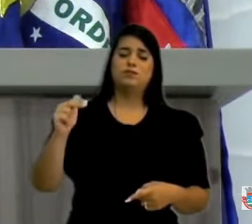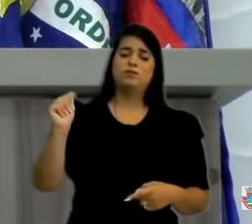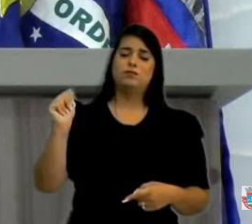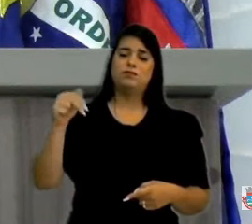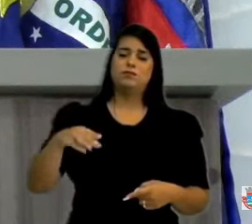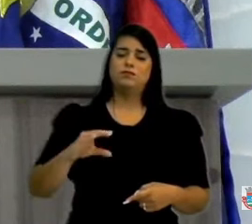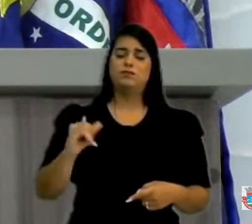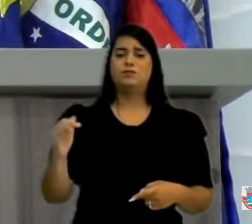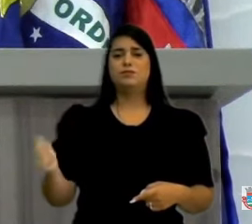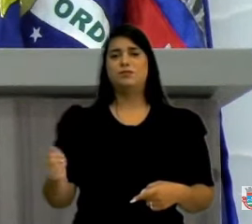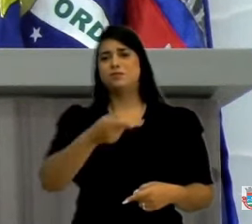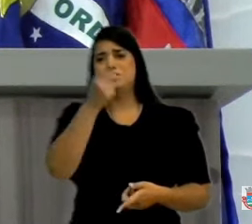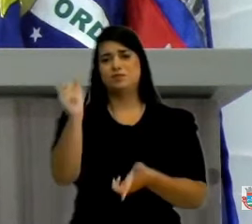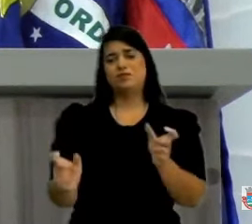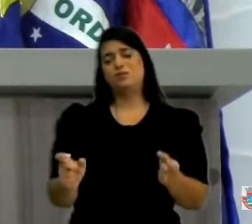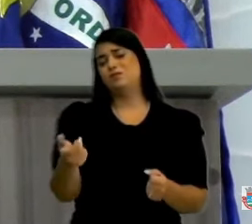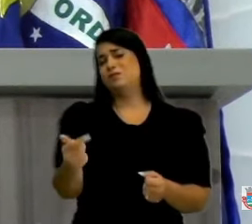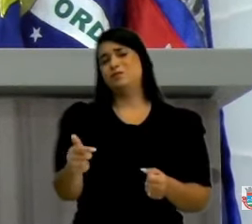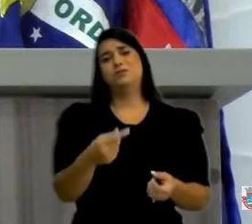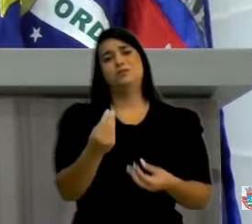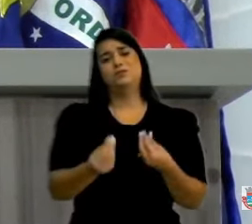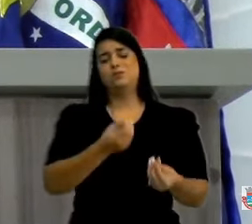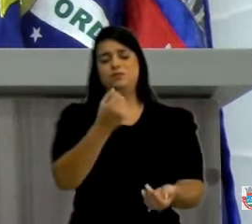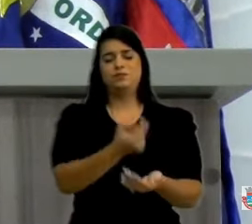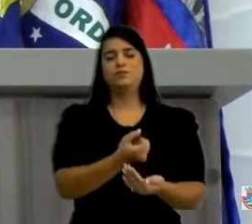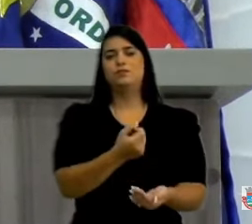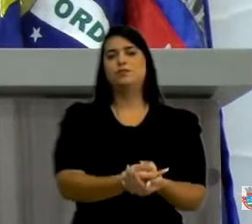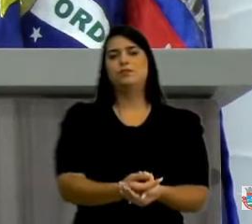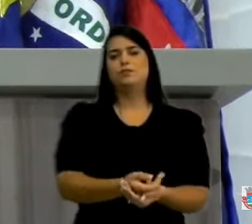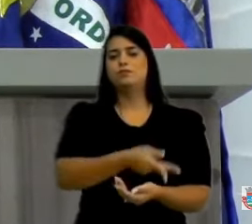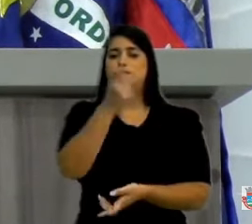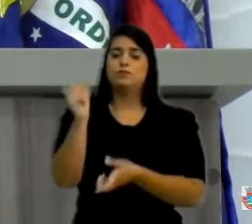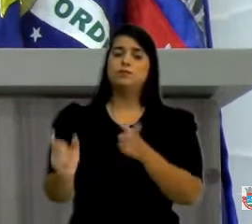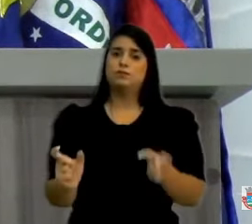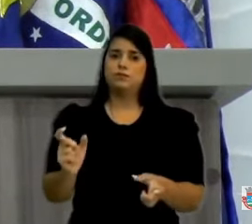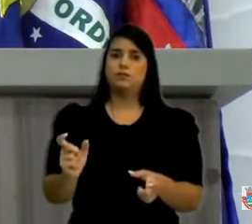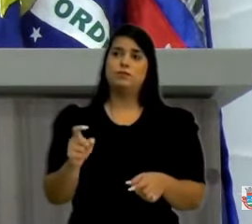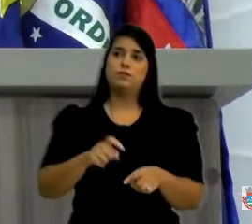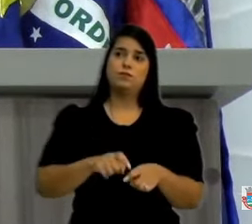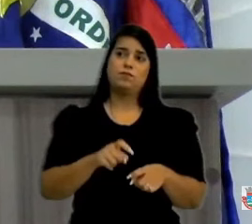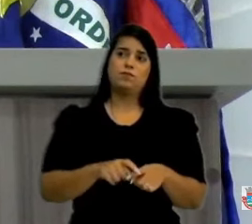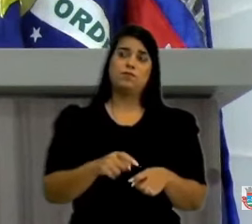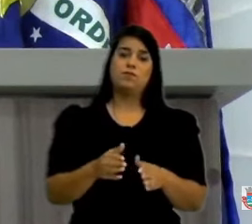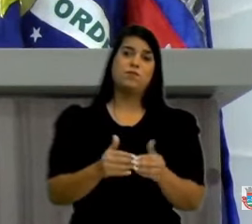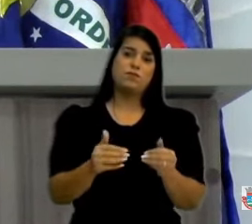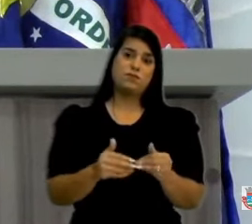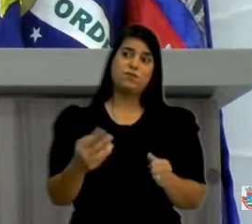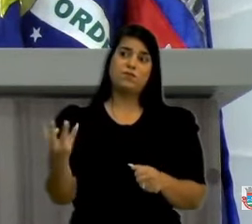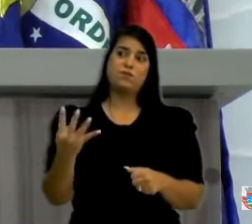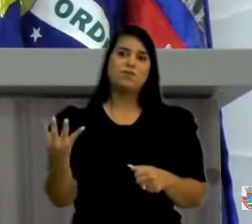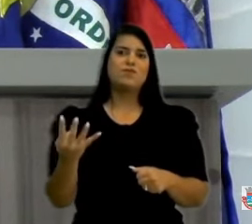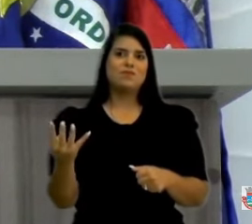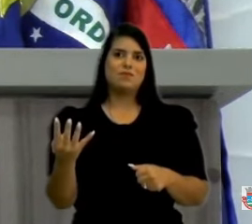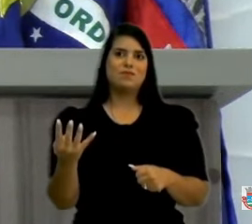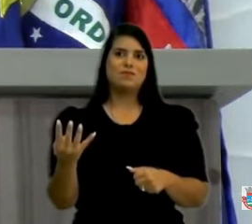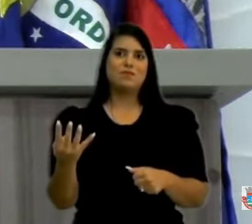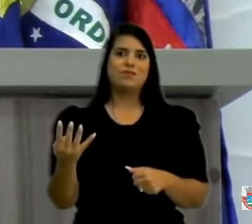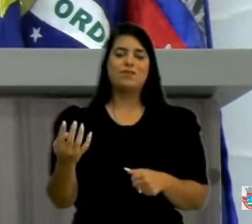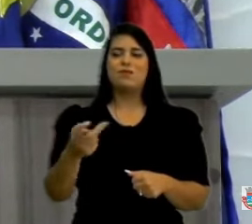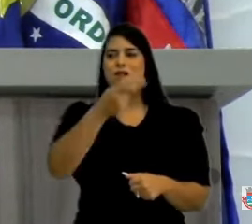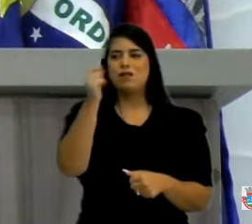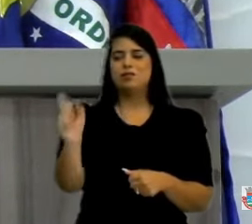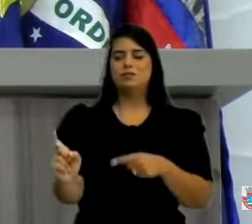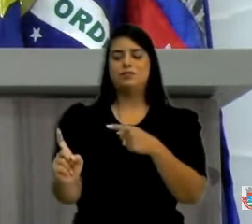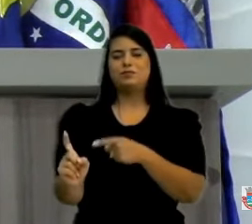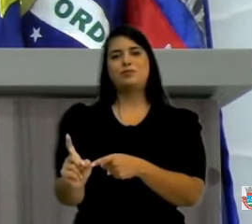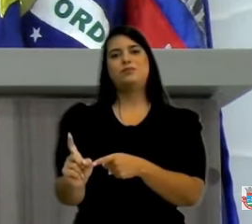e as pessoas não têm condição. E tem pessoas que o médico solicita 4 ressonâncias de uma pessoa só quando se tem um problema de